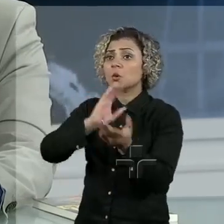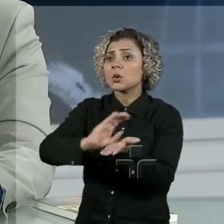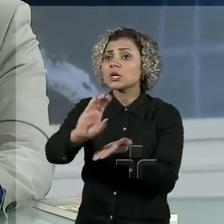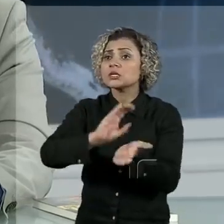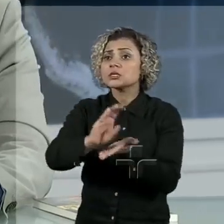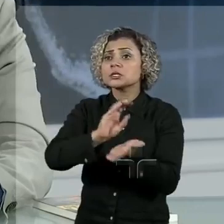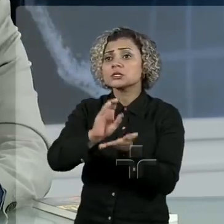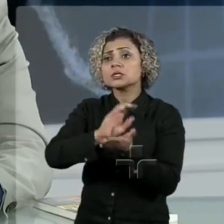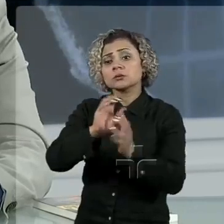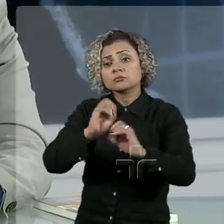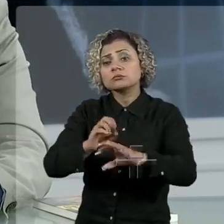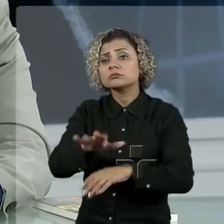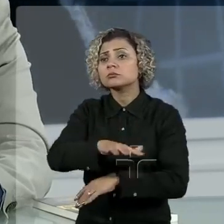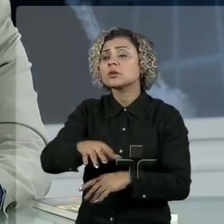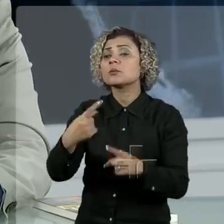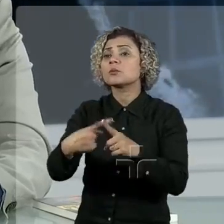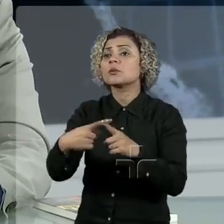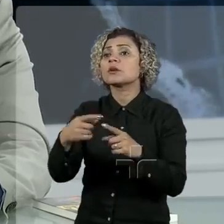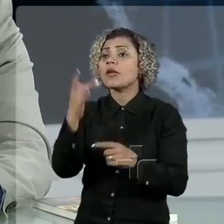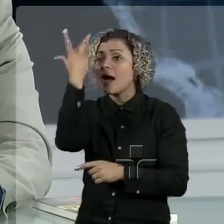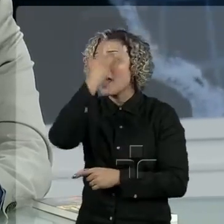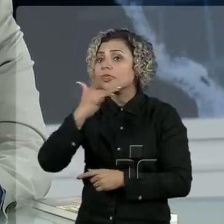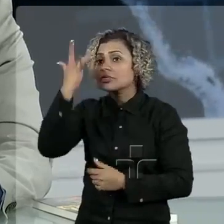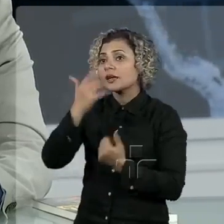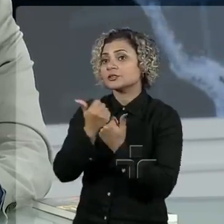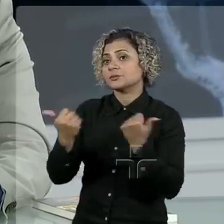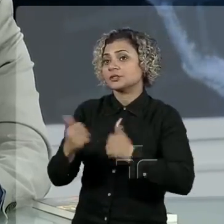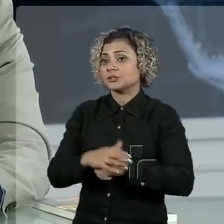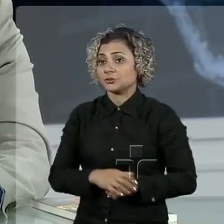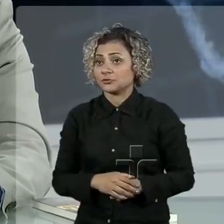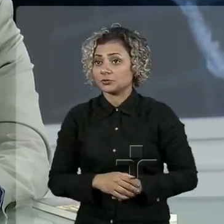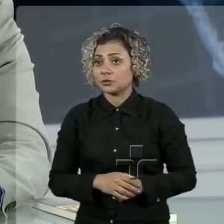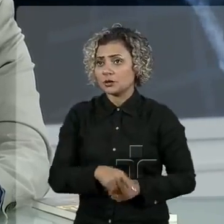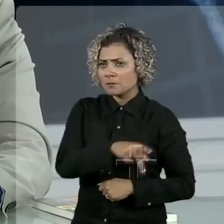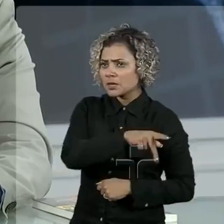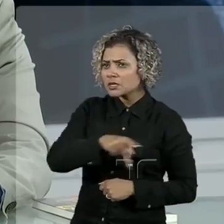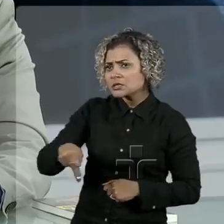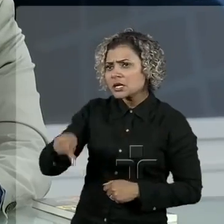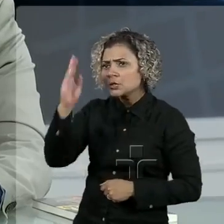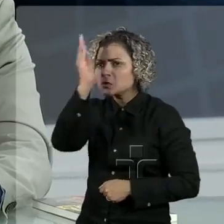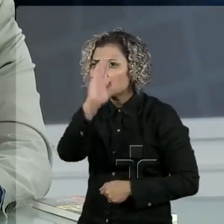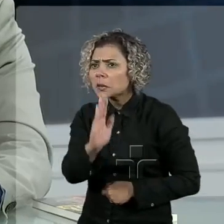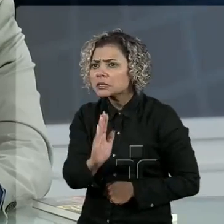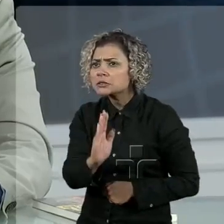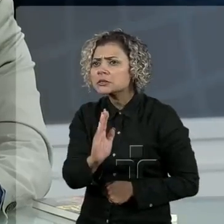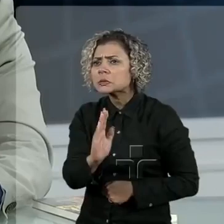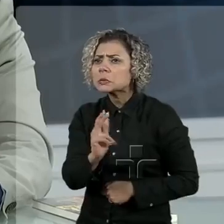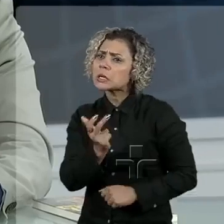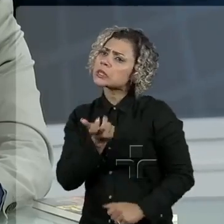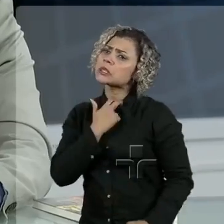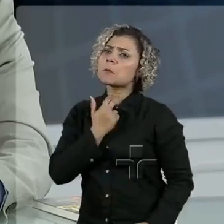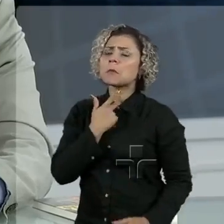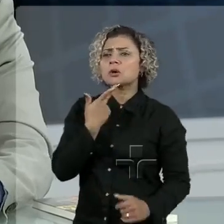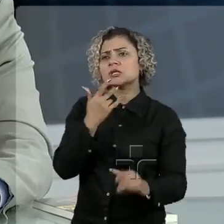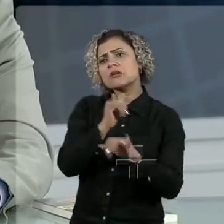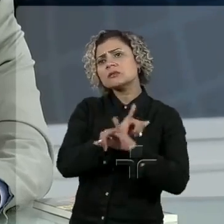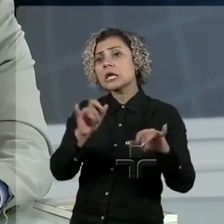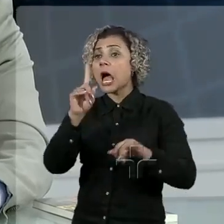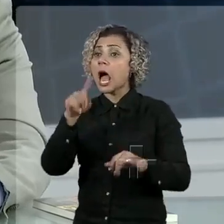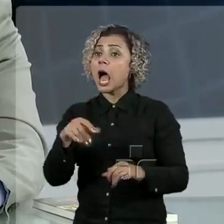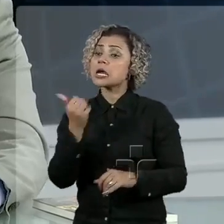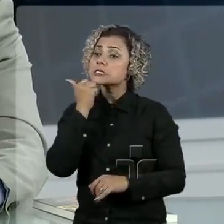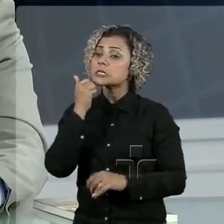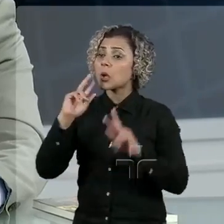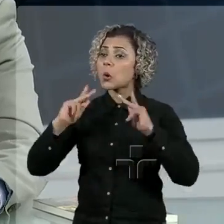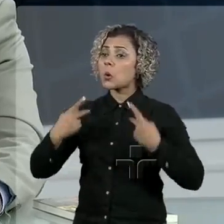no Brasil quando Fernando Haddad foi ministro. Ora, um presidente da República, ele não pode dizer que as ciências